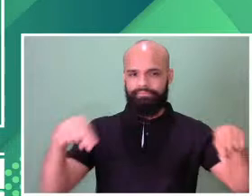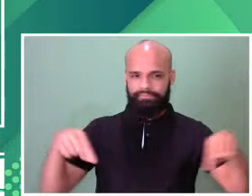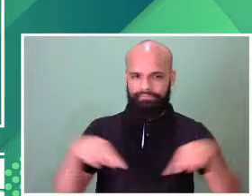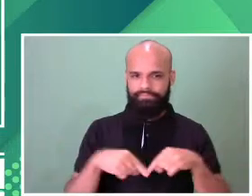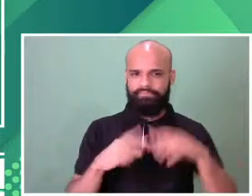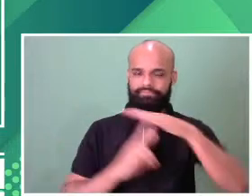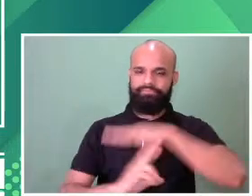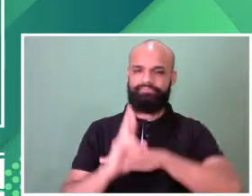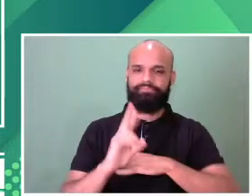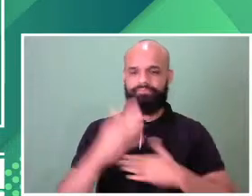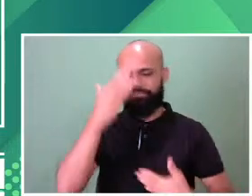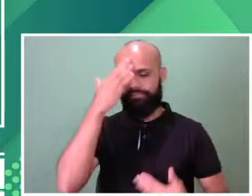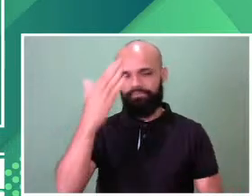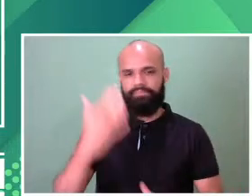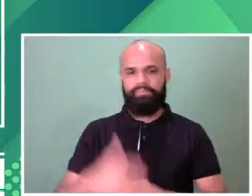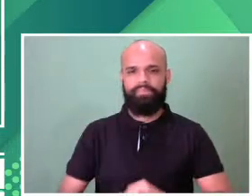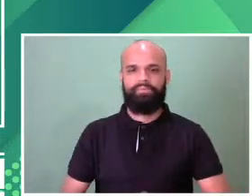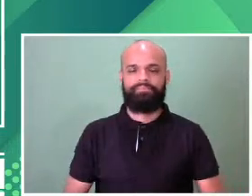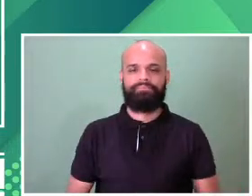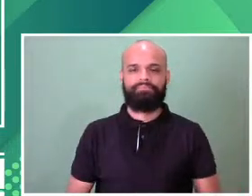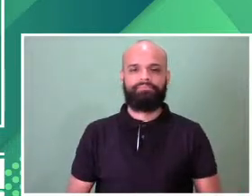obrigada.